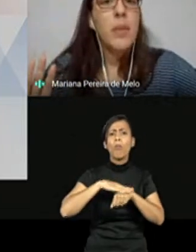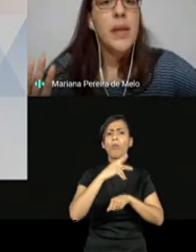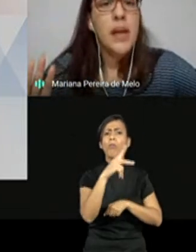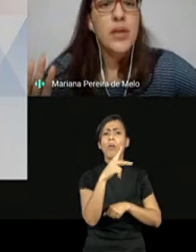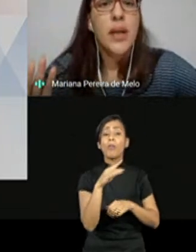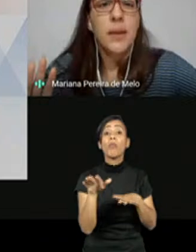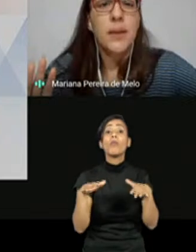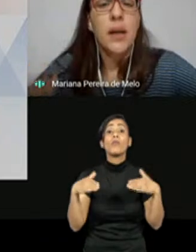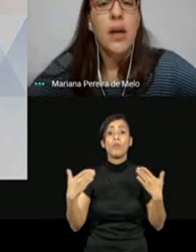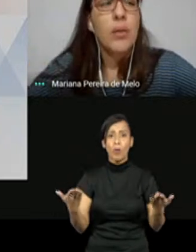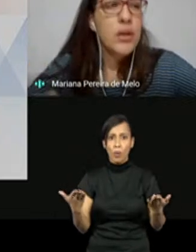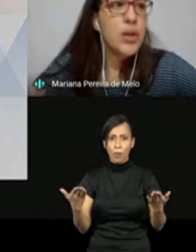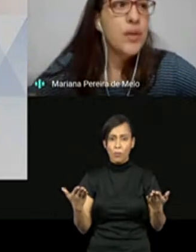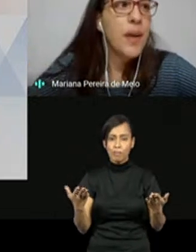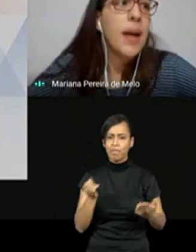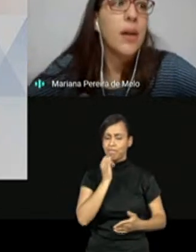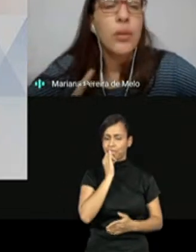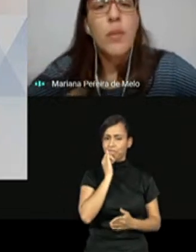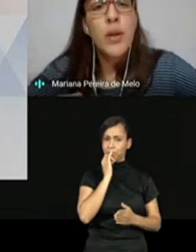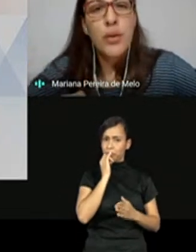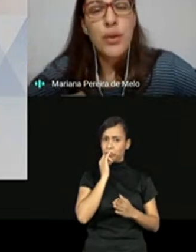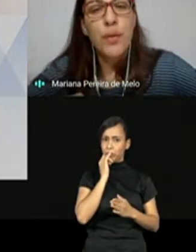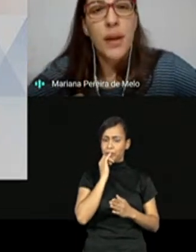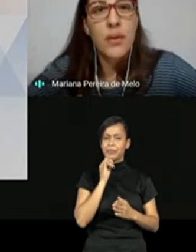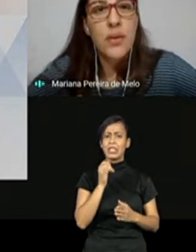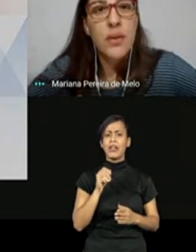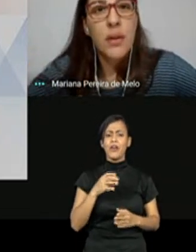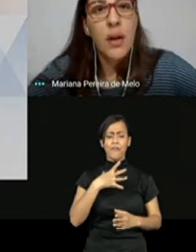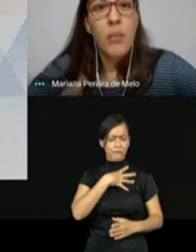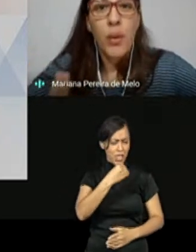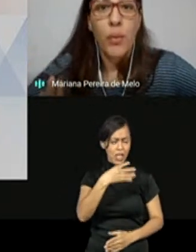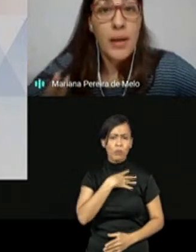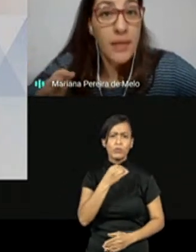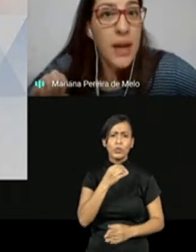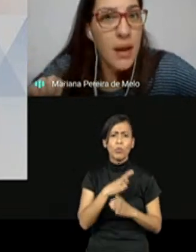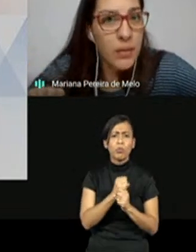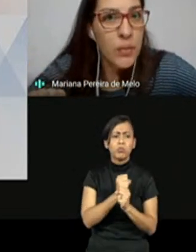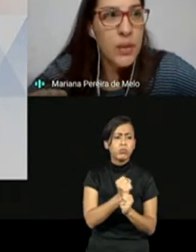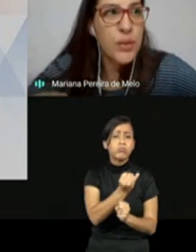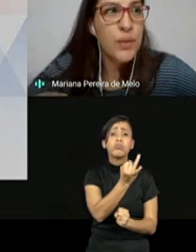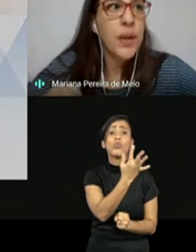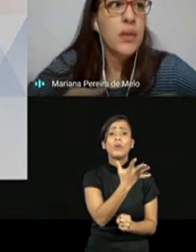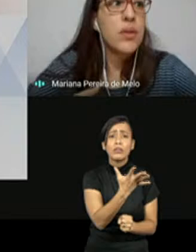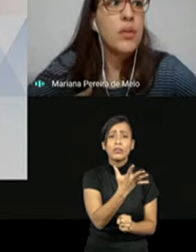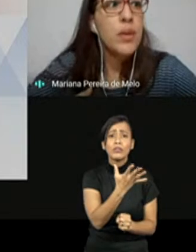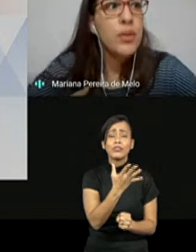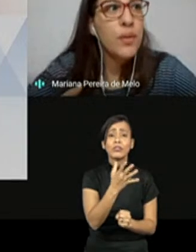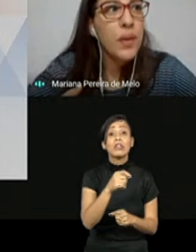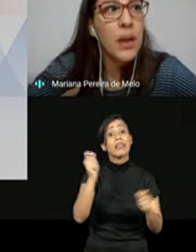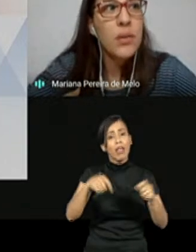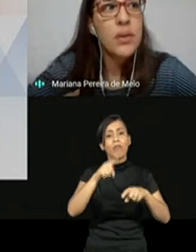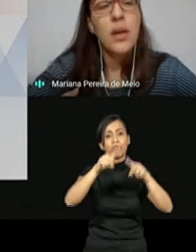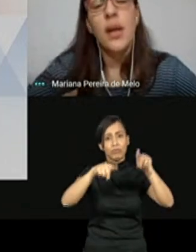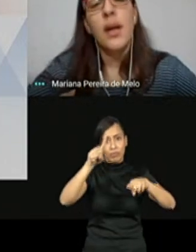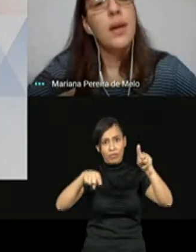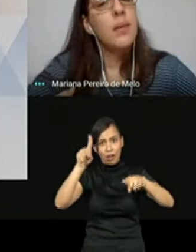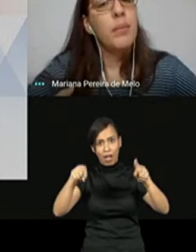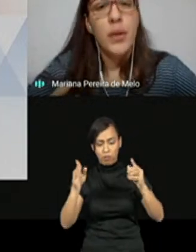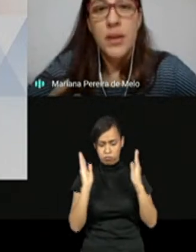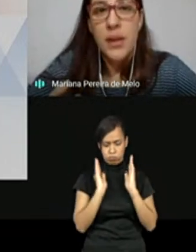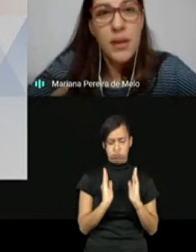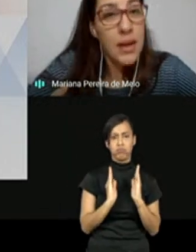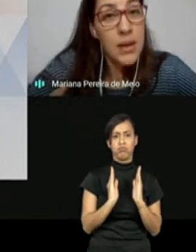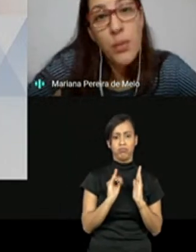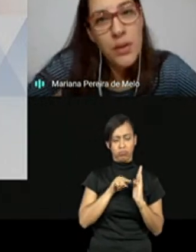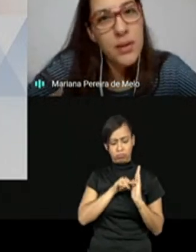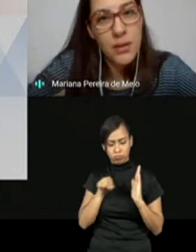em probabilidade ainda. Quando a gente fala número de filhos, bom, a variável número de filhos. Número de filhos